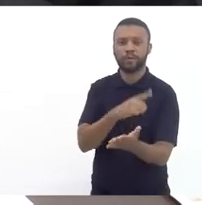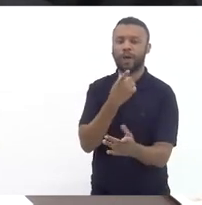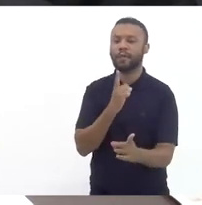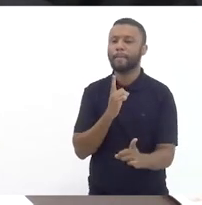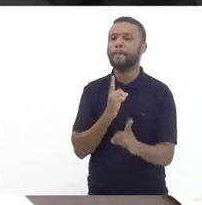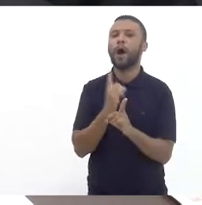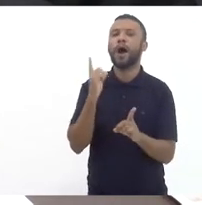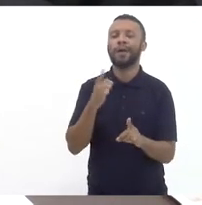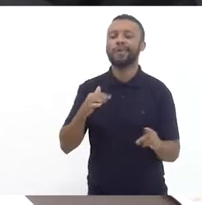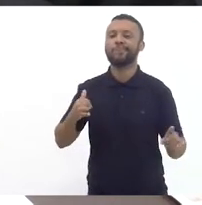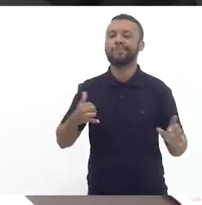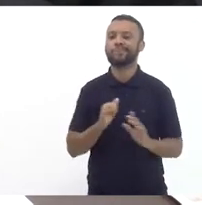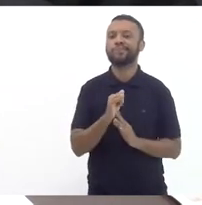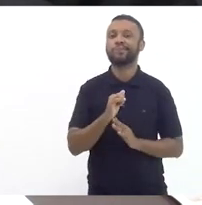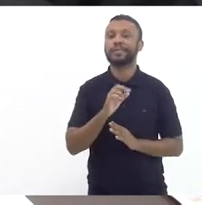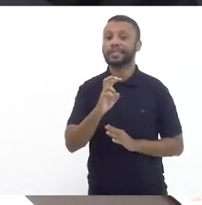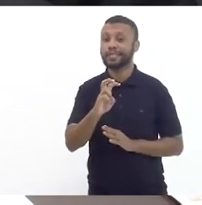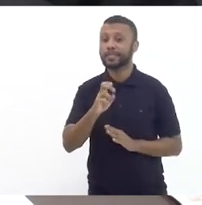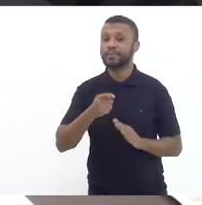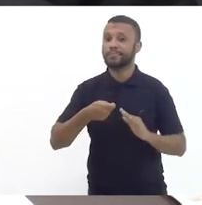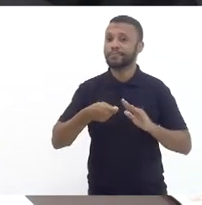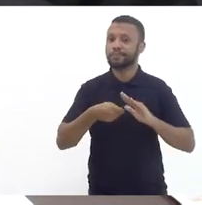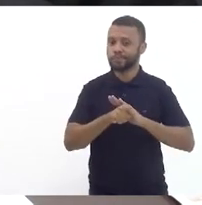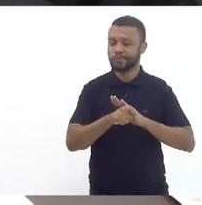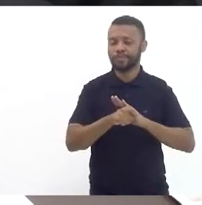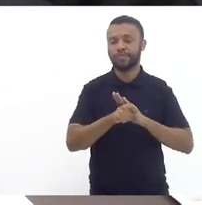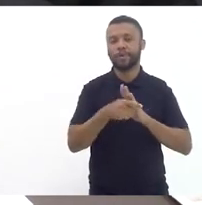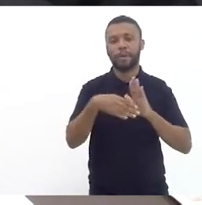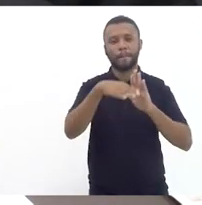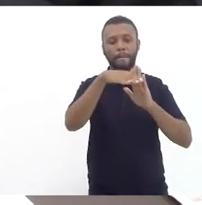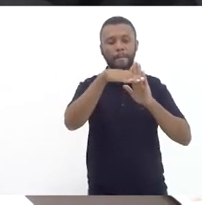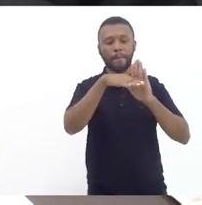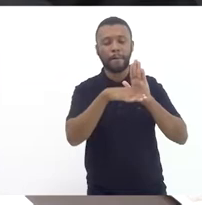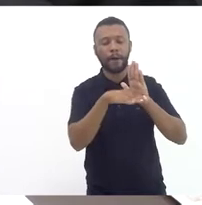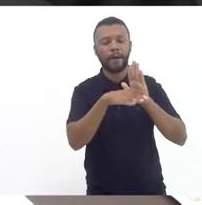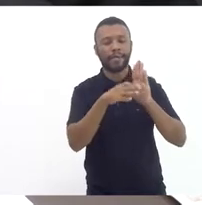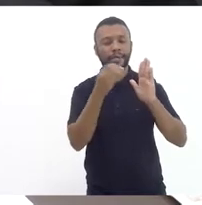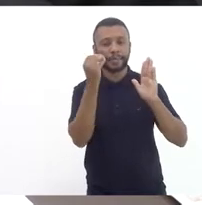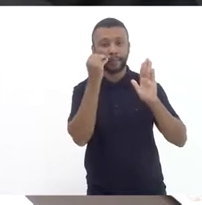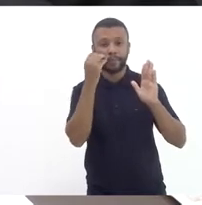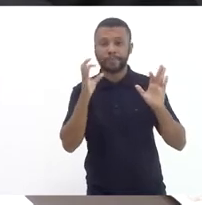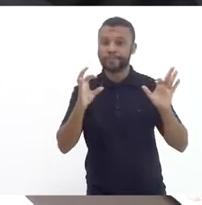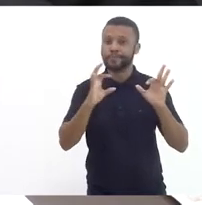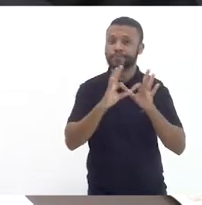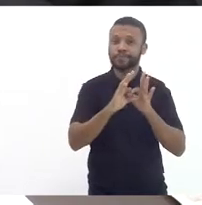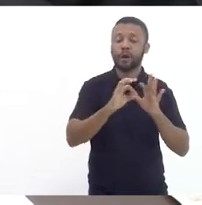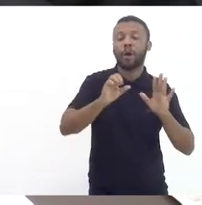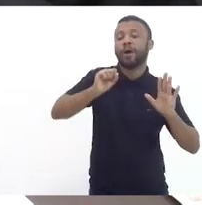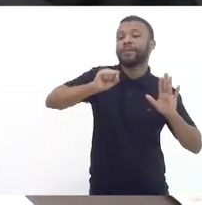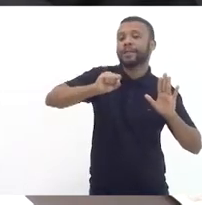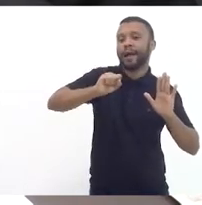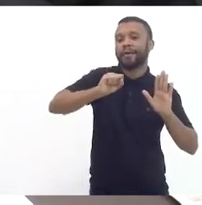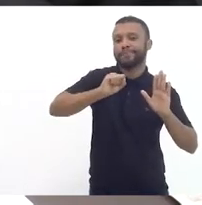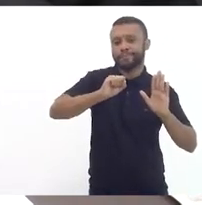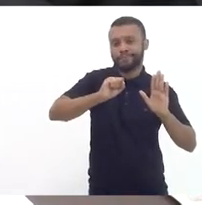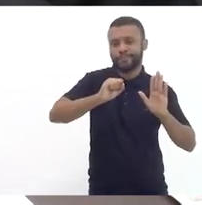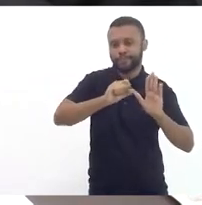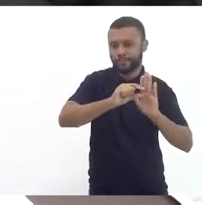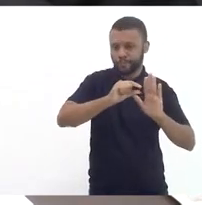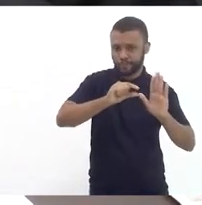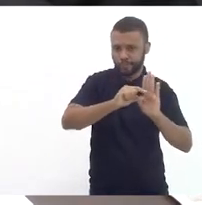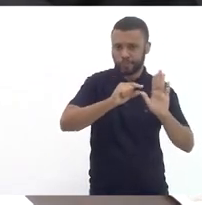descumprimento de 5 investimentos desse rol aí, que está previsto no 8º termo aditivo, sendo que 2 desses